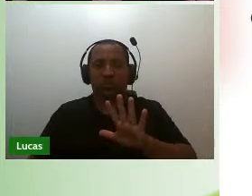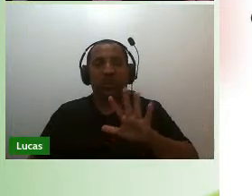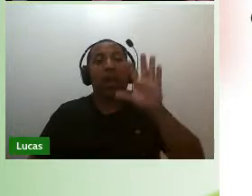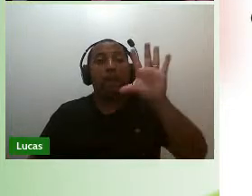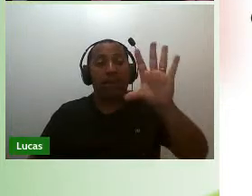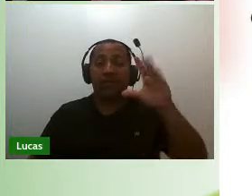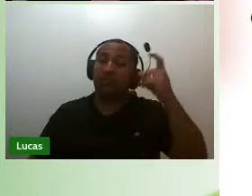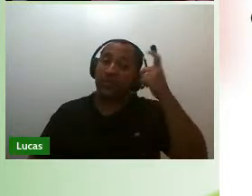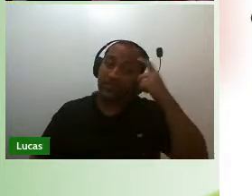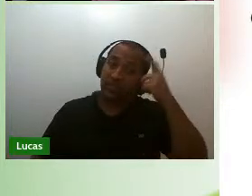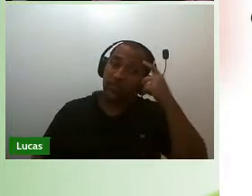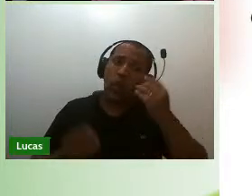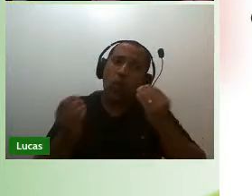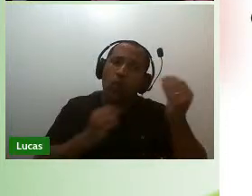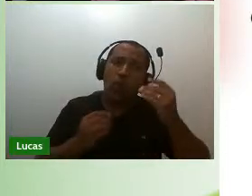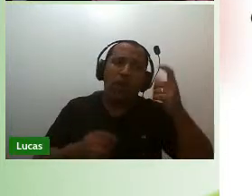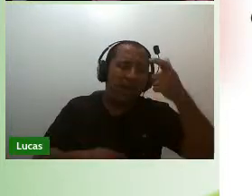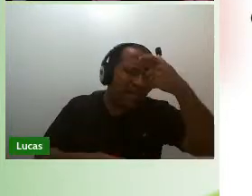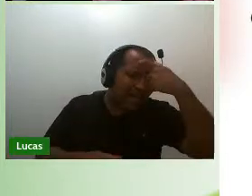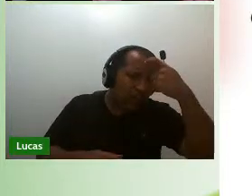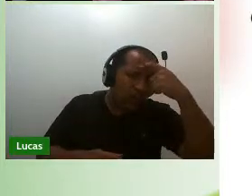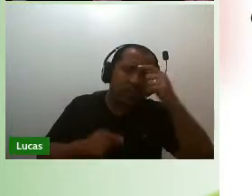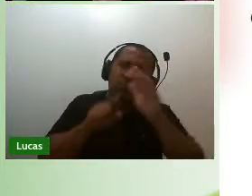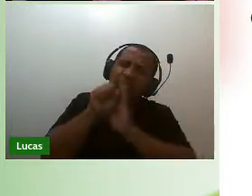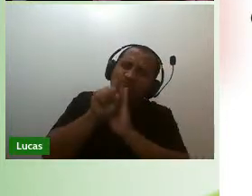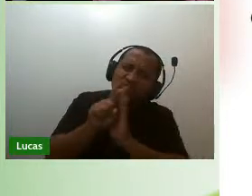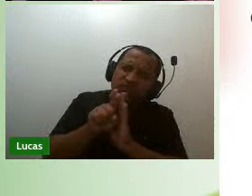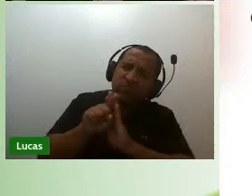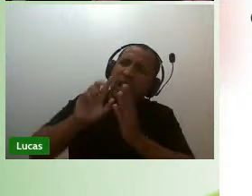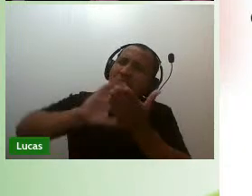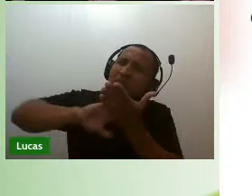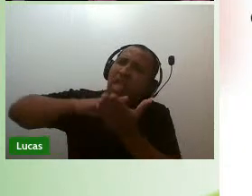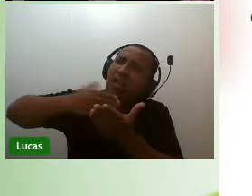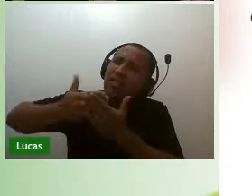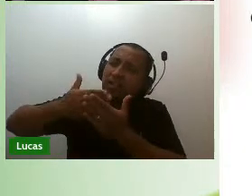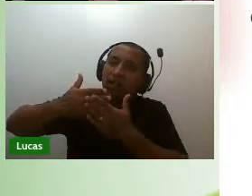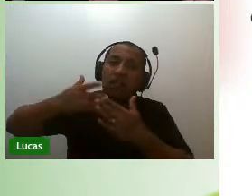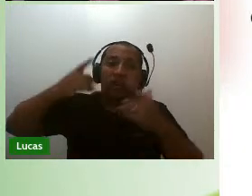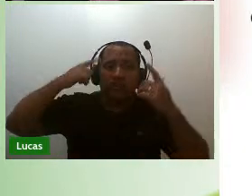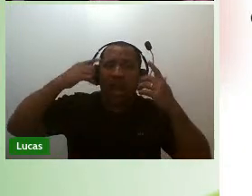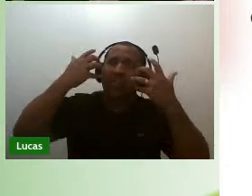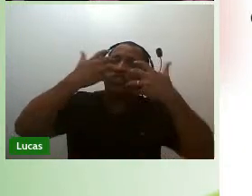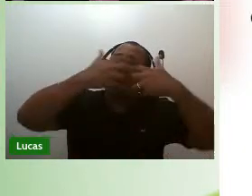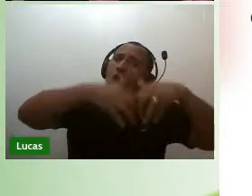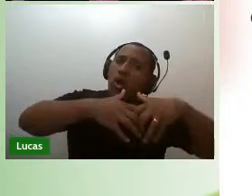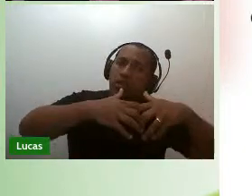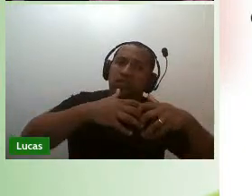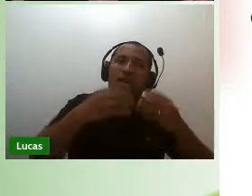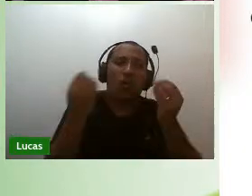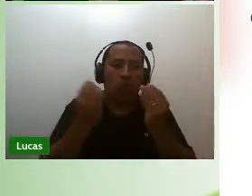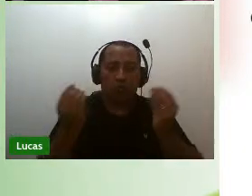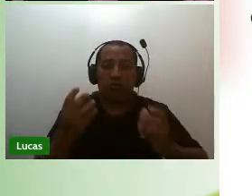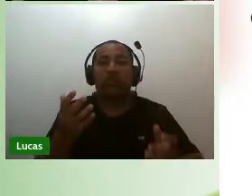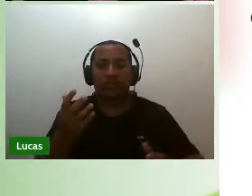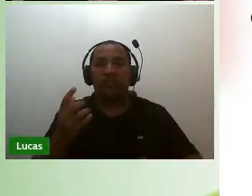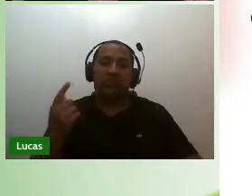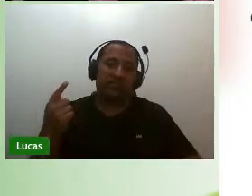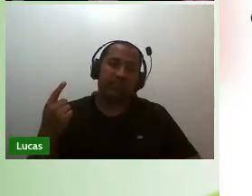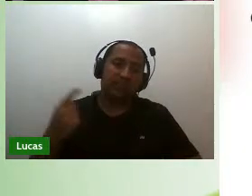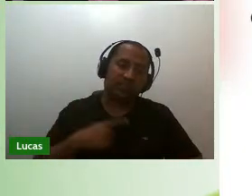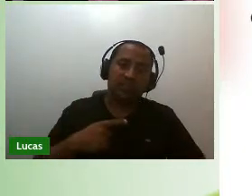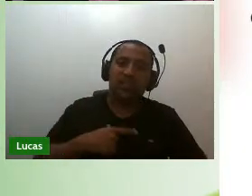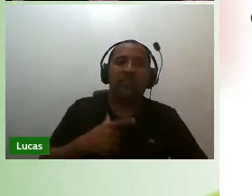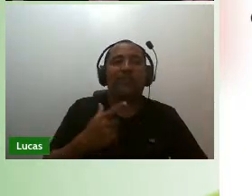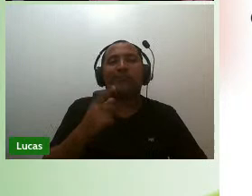que é um aspecto também cognitivo, de análise, de interpretação racional daquele processo, né? Então, a gente